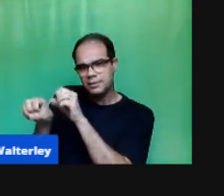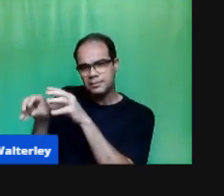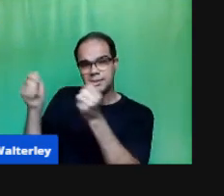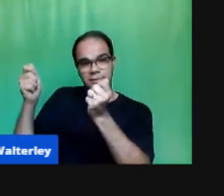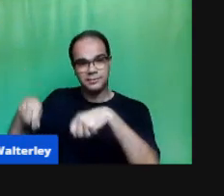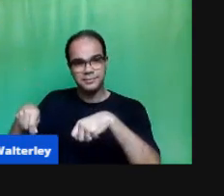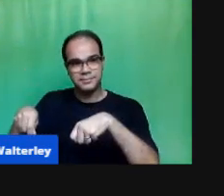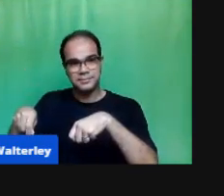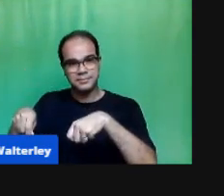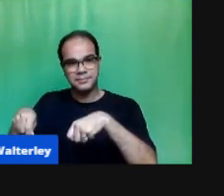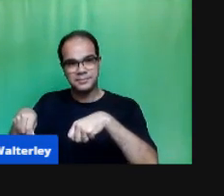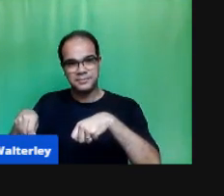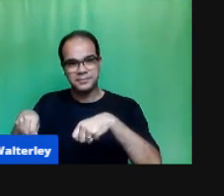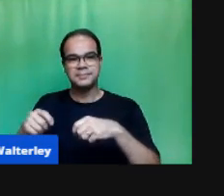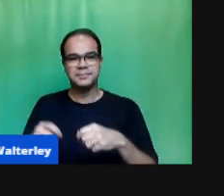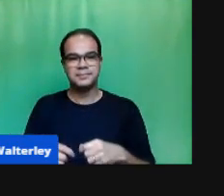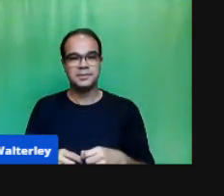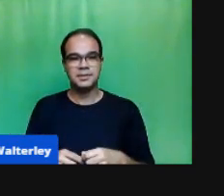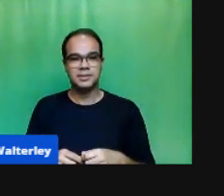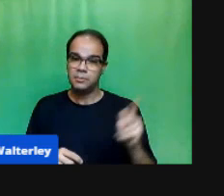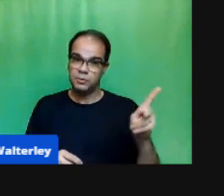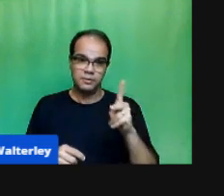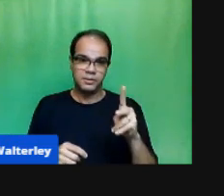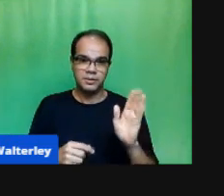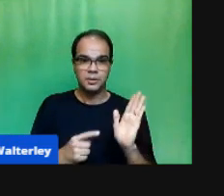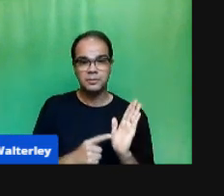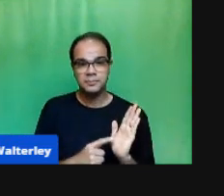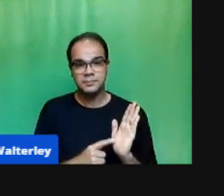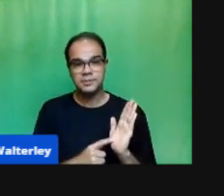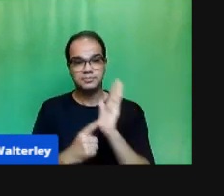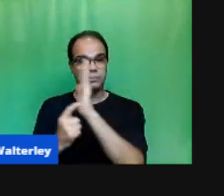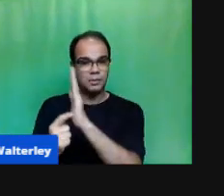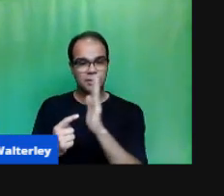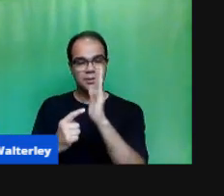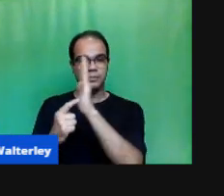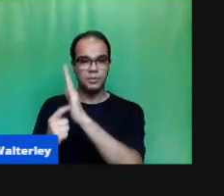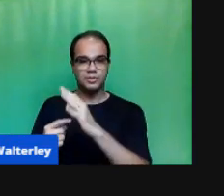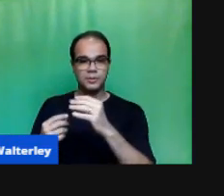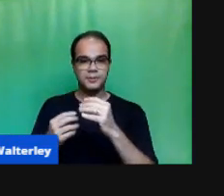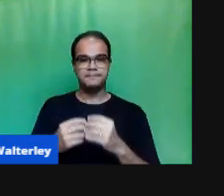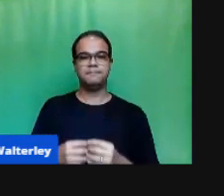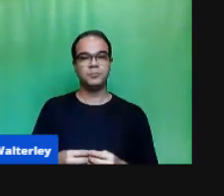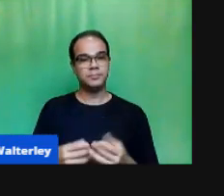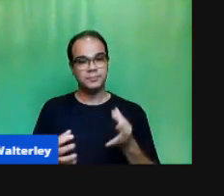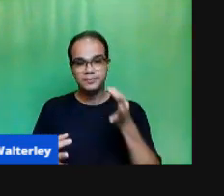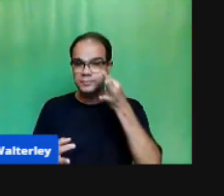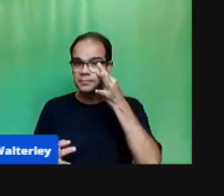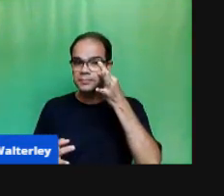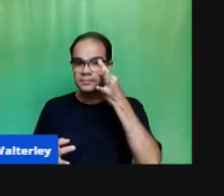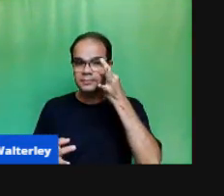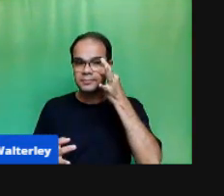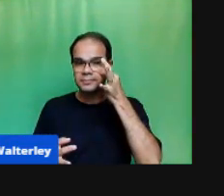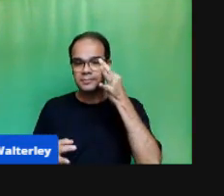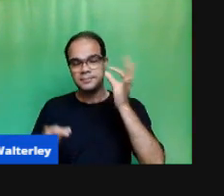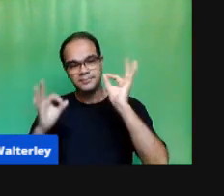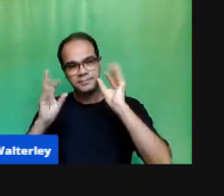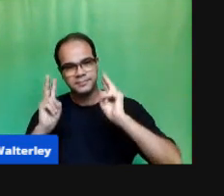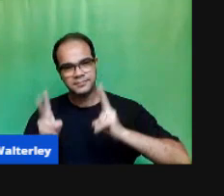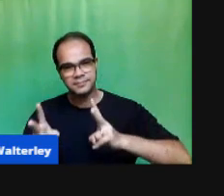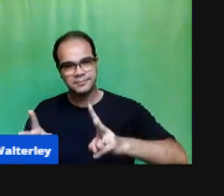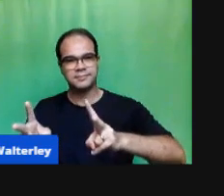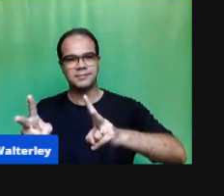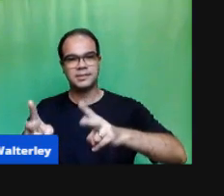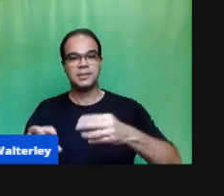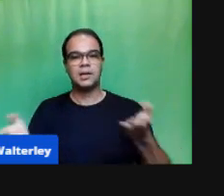me aparecendo para os meus alunos. E a Marli agora vai falar sobre as atividades. Tudo bem? Então,